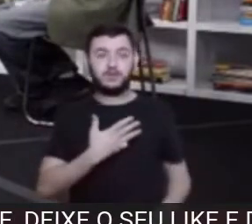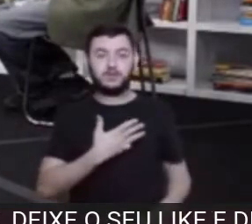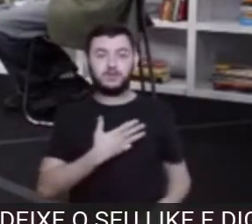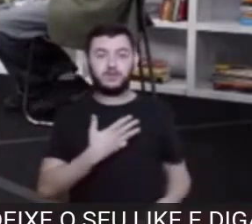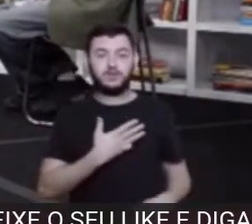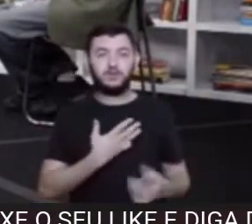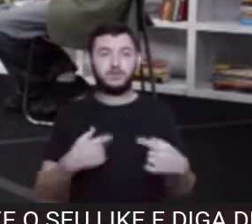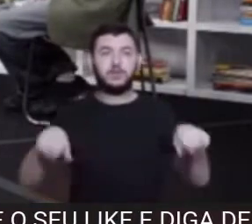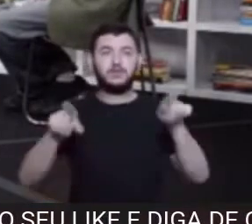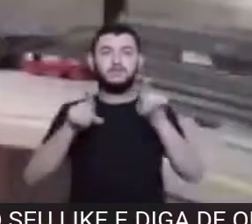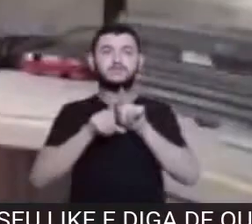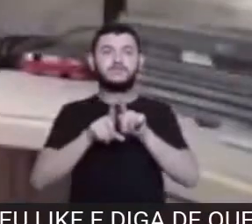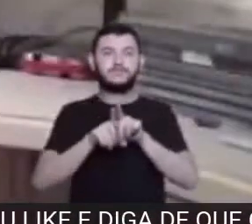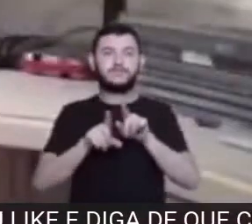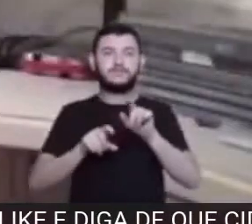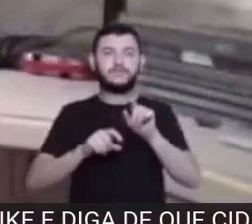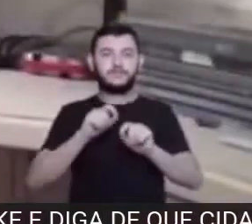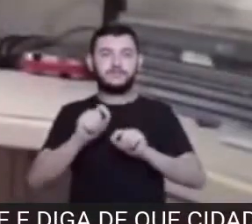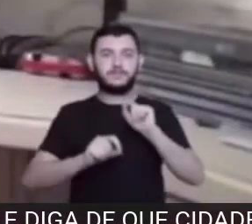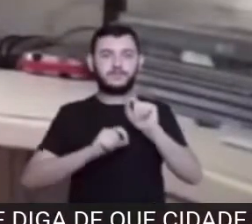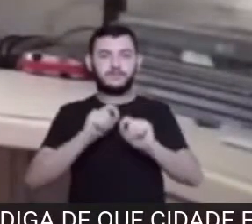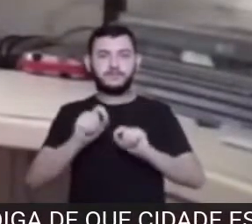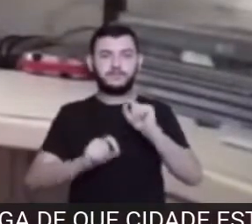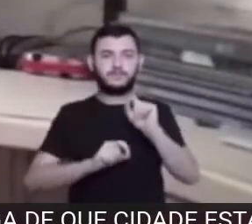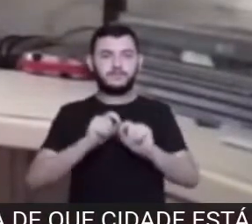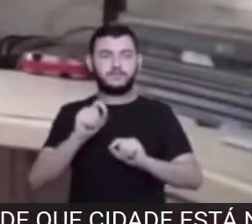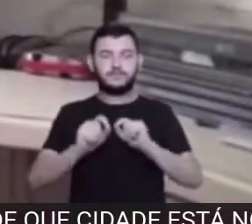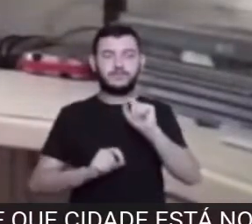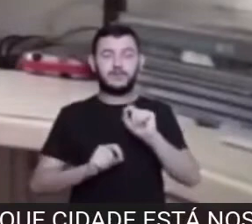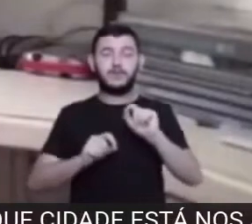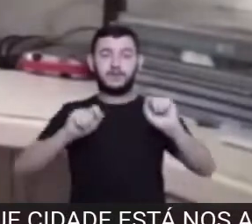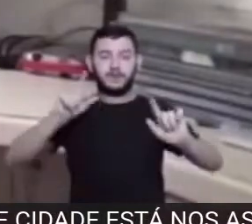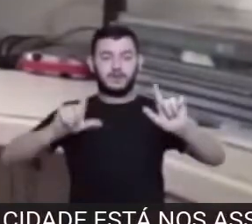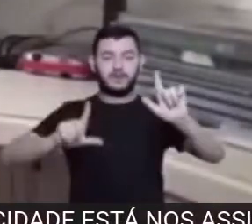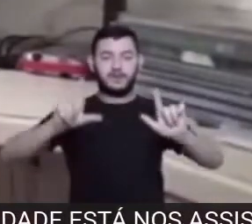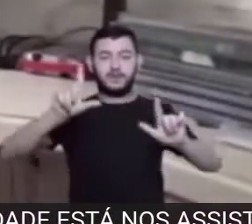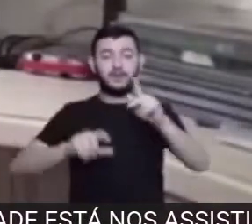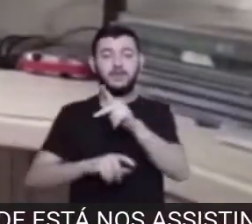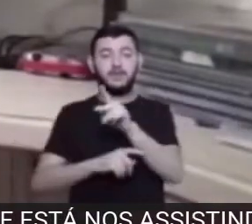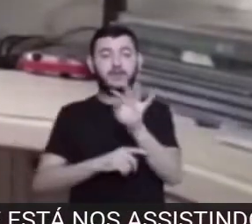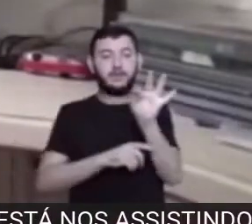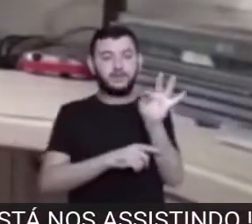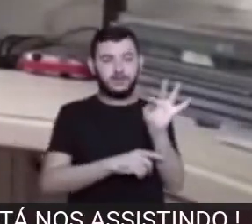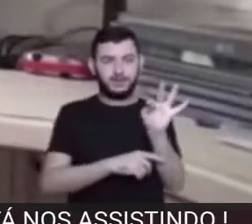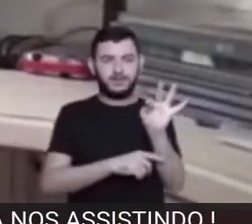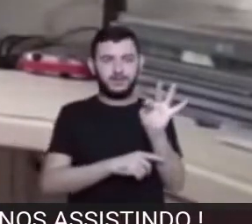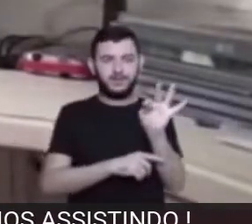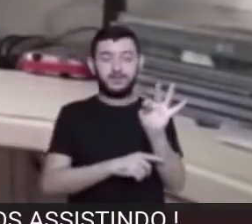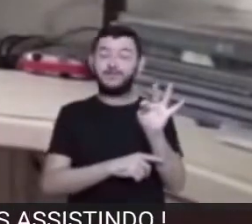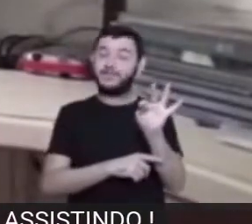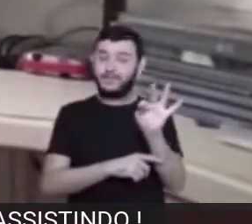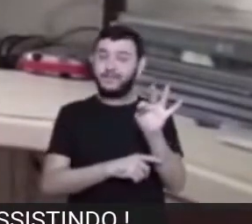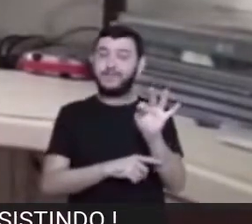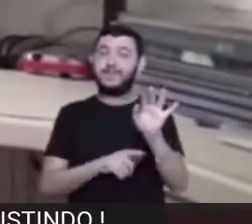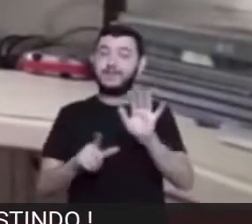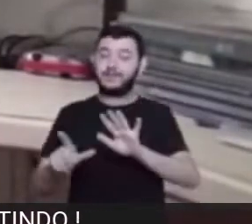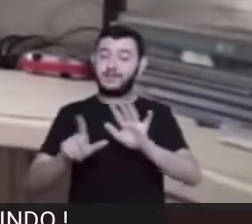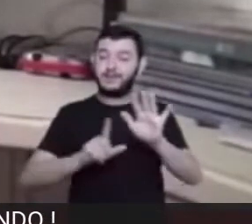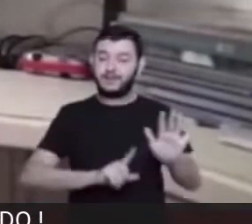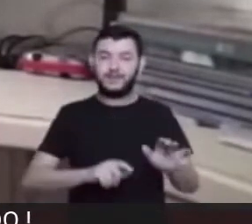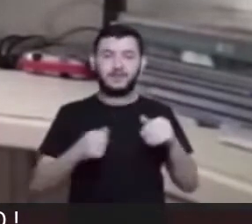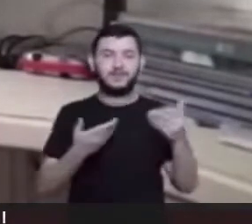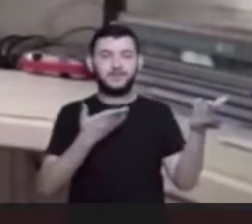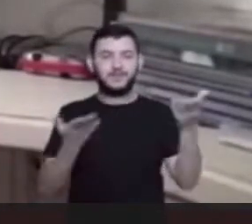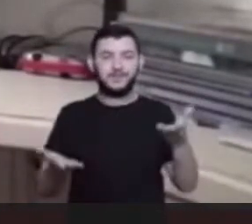ter normalmente aqui na TV PT todas as semanas. Então, quero convidá-los, convidá-las para sempre